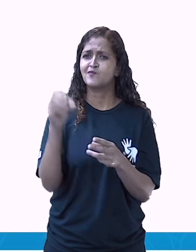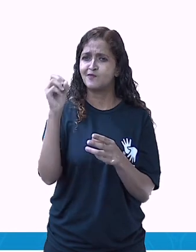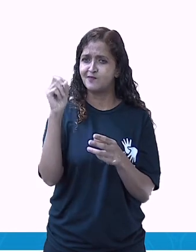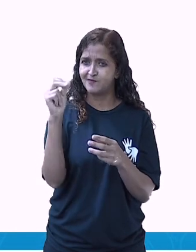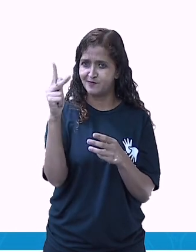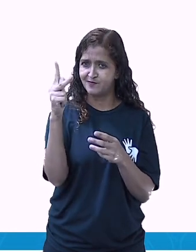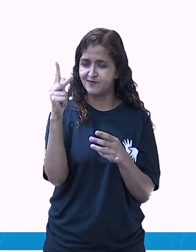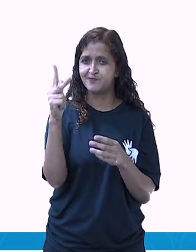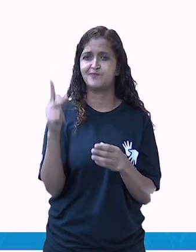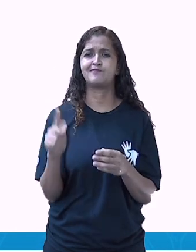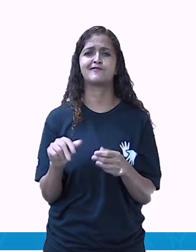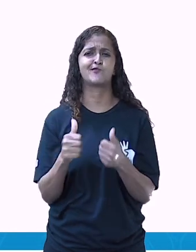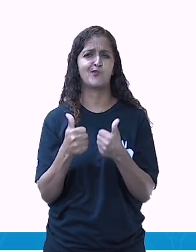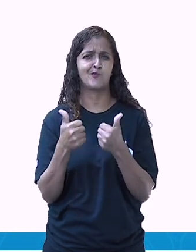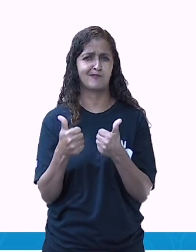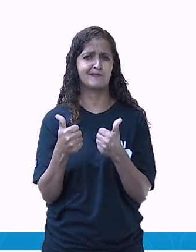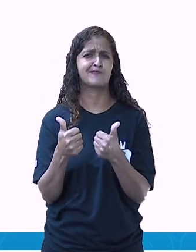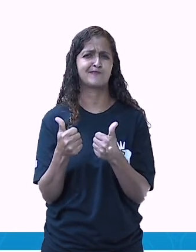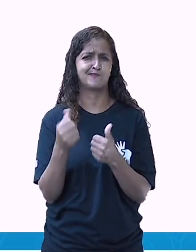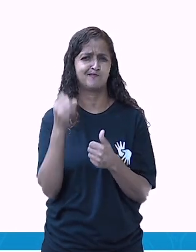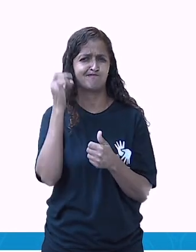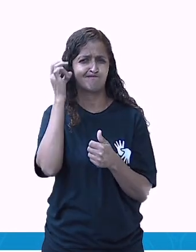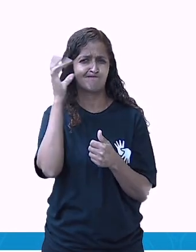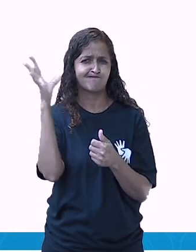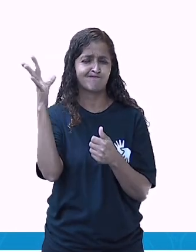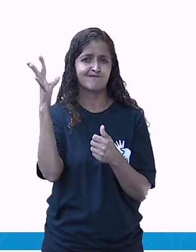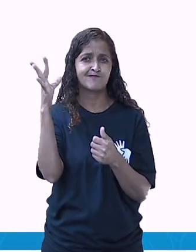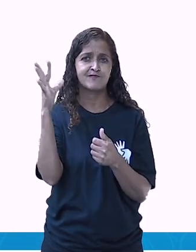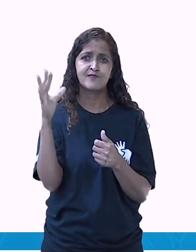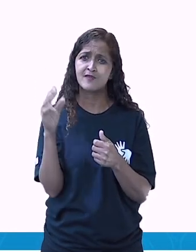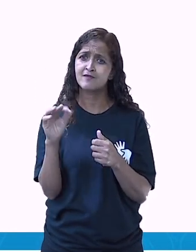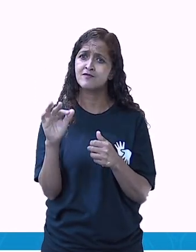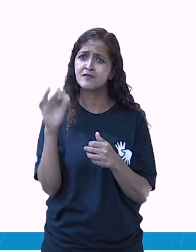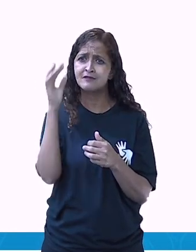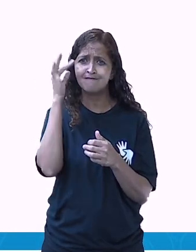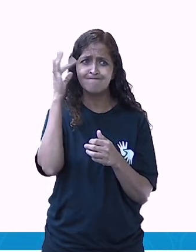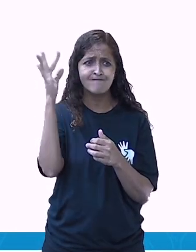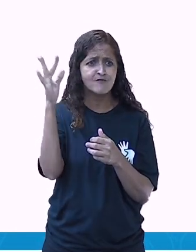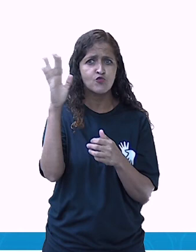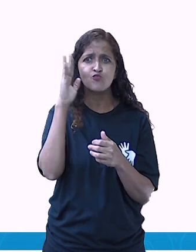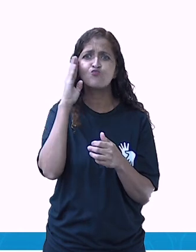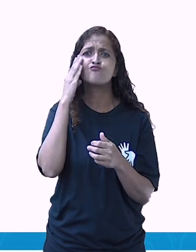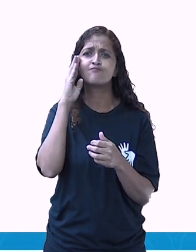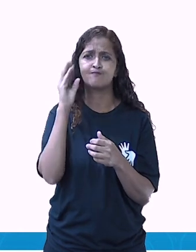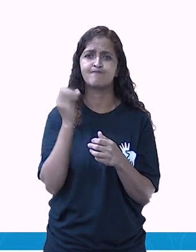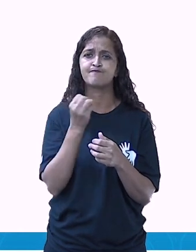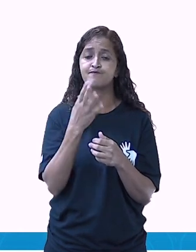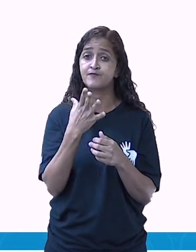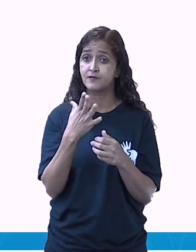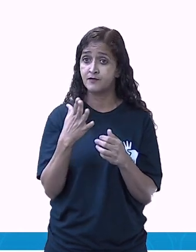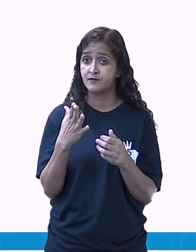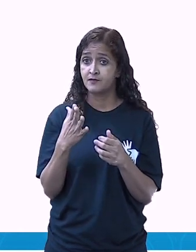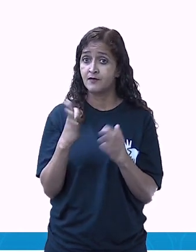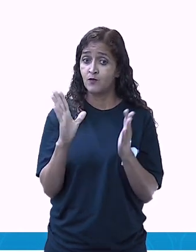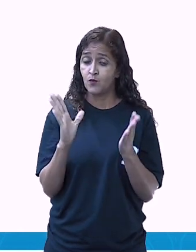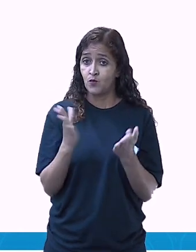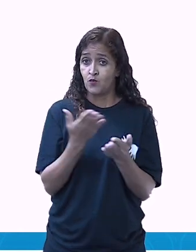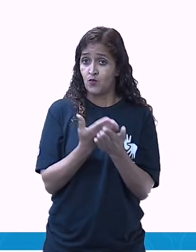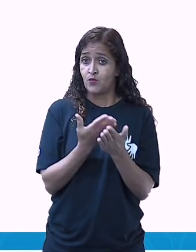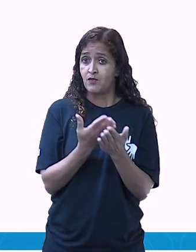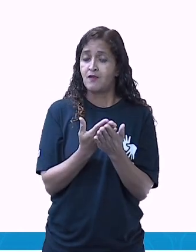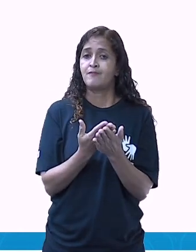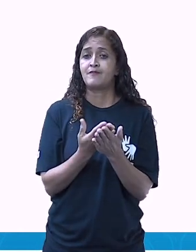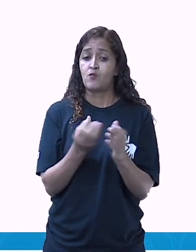Ok? Muito fácil, muito simples, não é isso? Então, aqui encerra